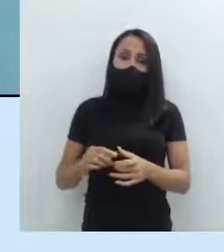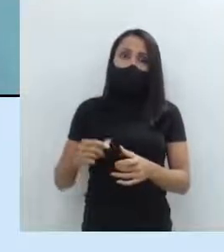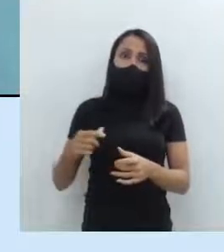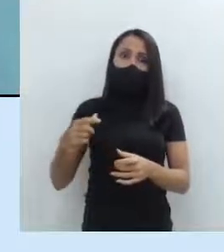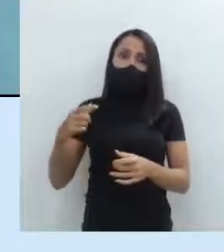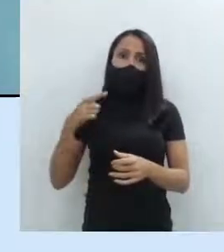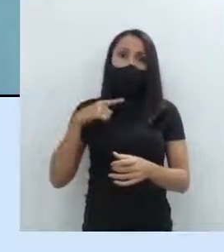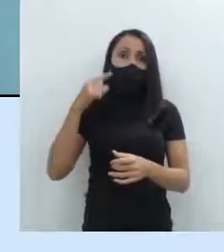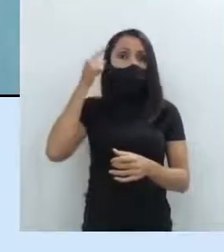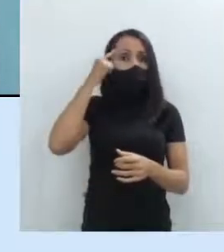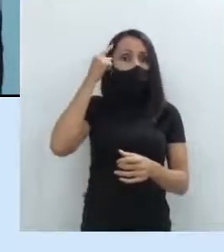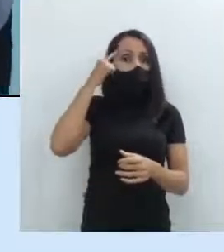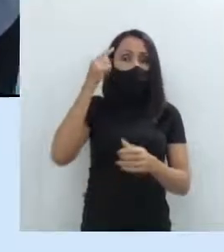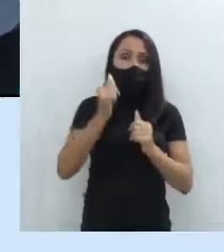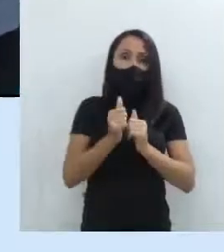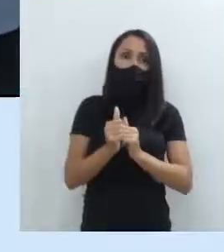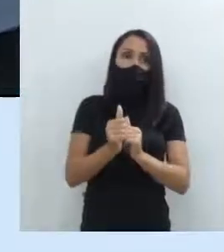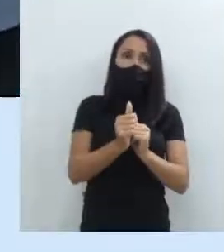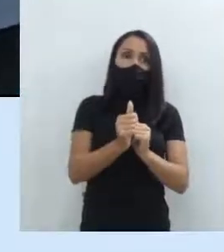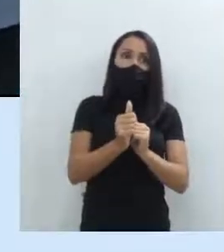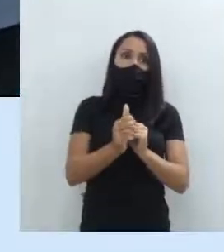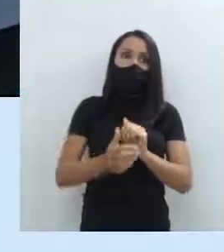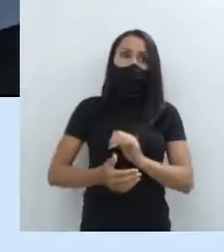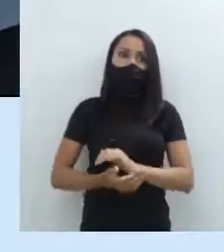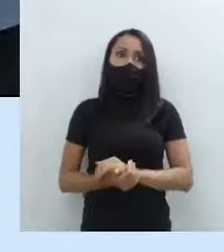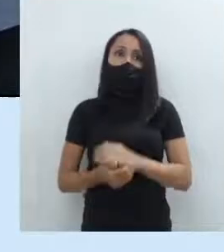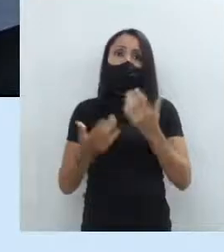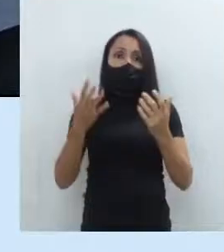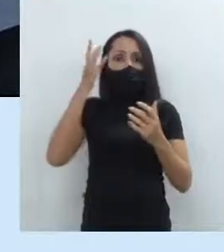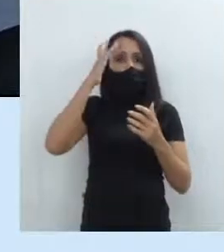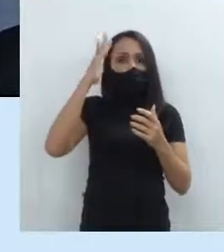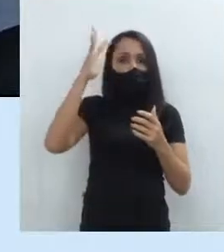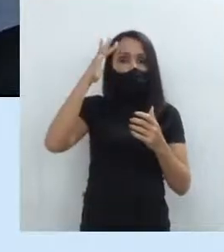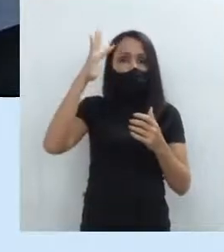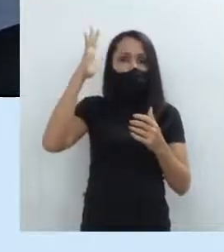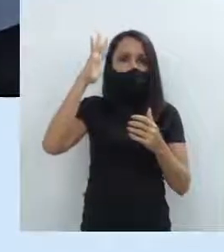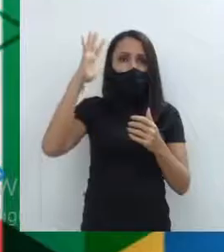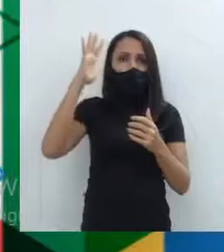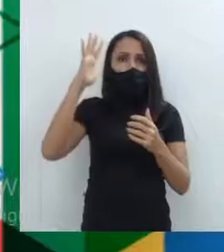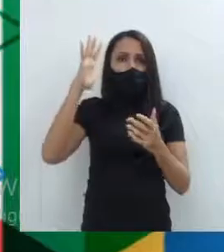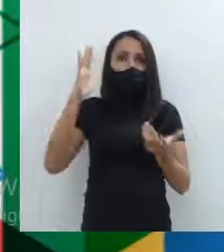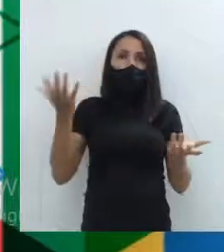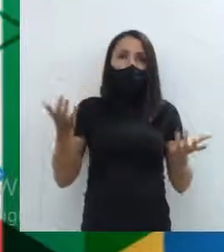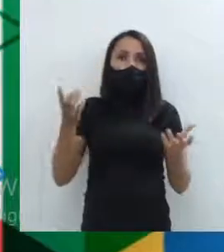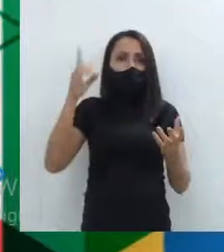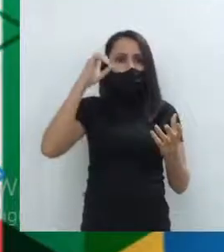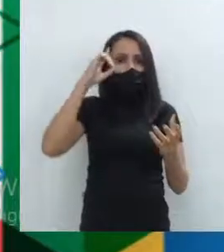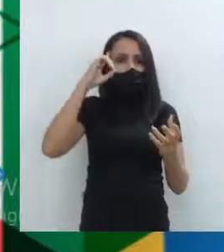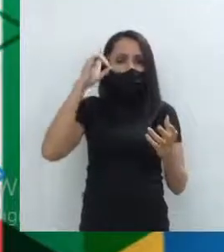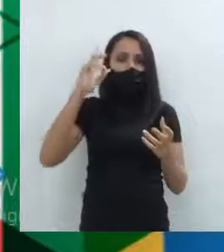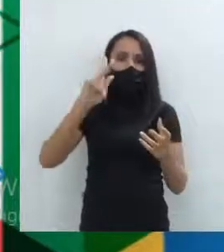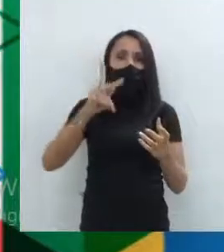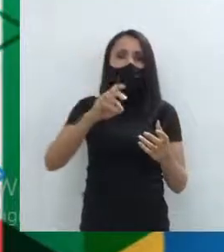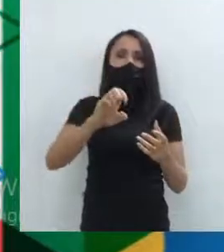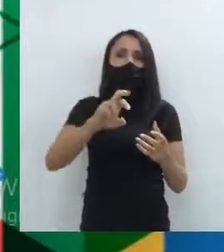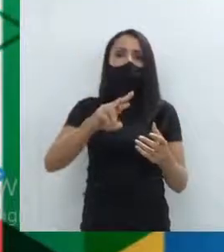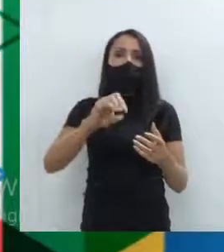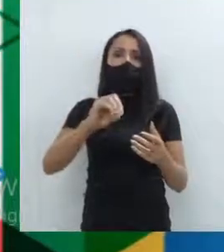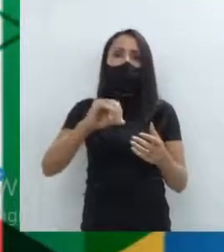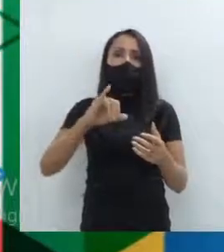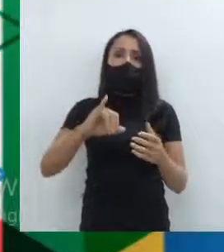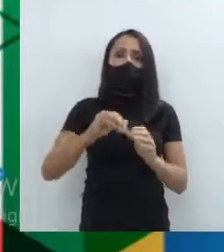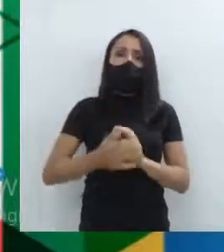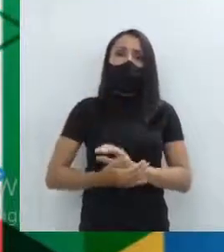ser seguida. E eu gosto muito dessa teoria da jornada do herói. Eu quero trabalhar ela um pouquinho rapidamente aqui com